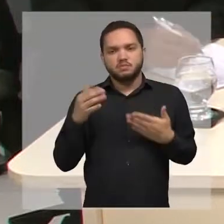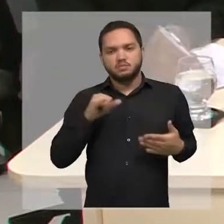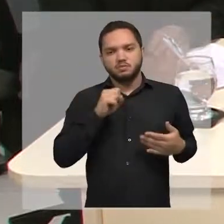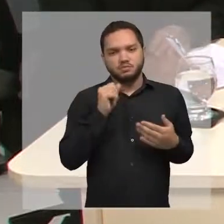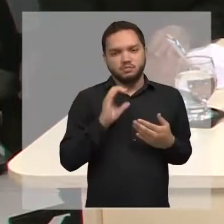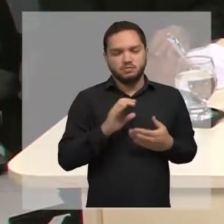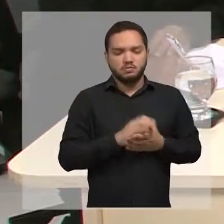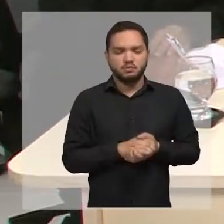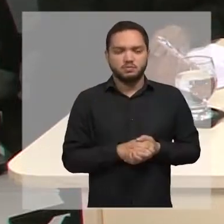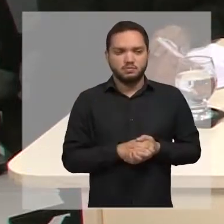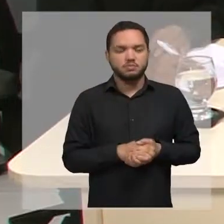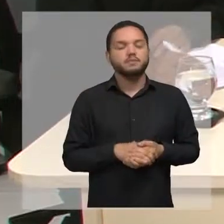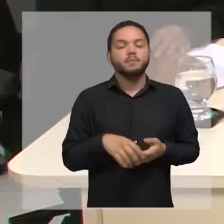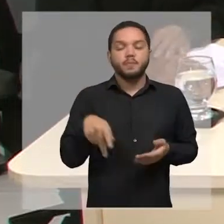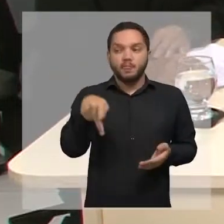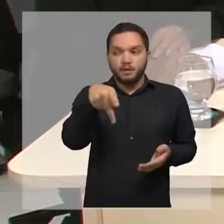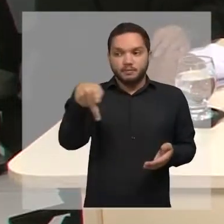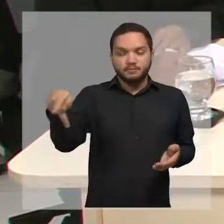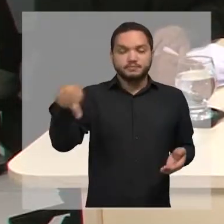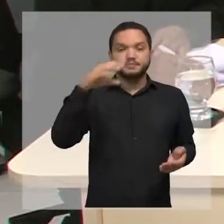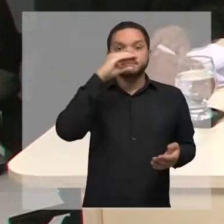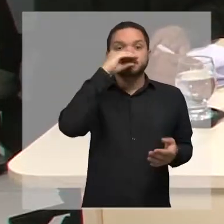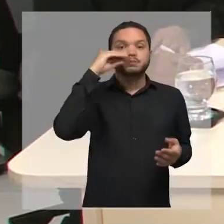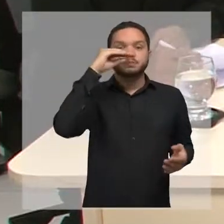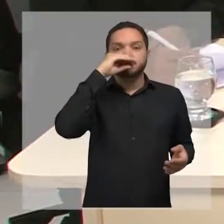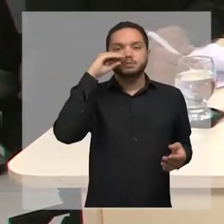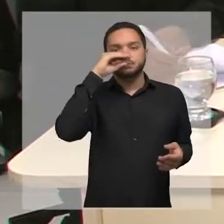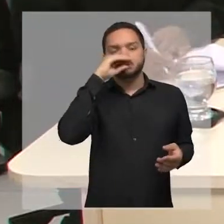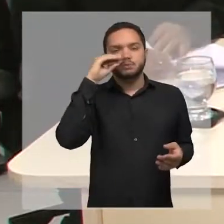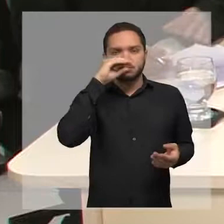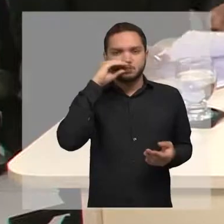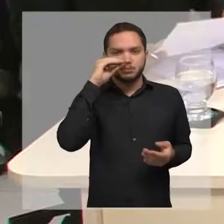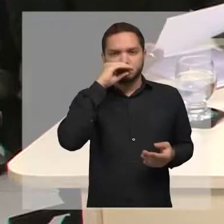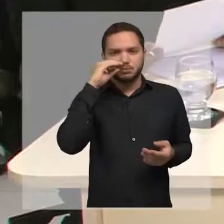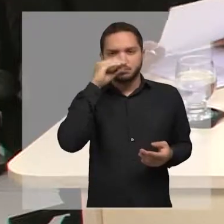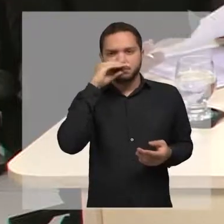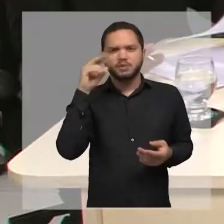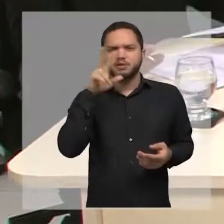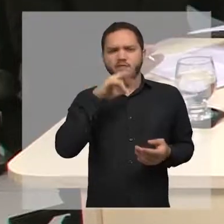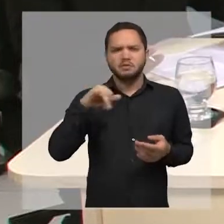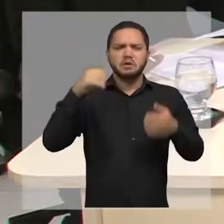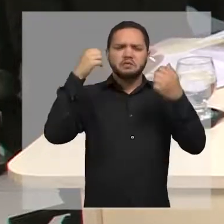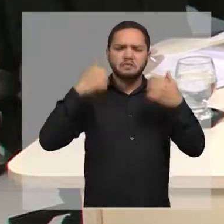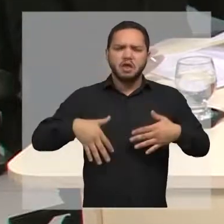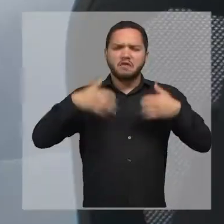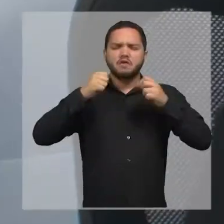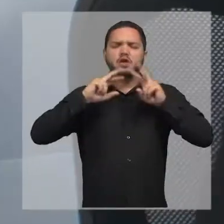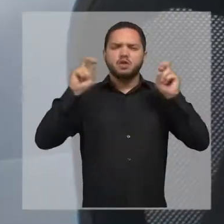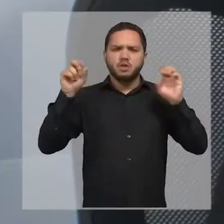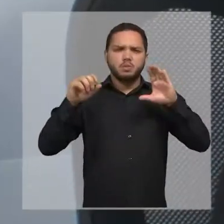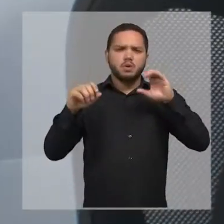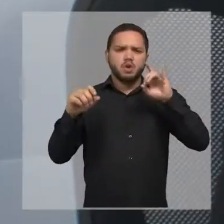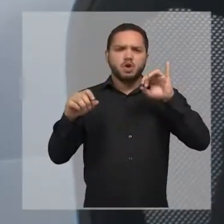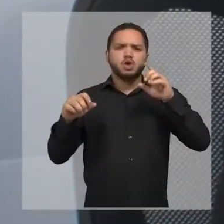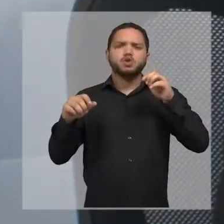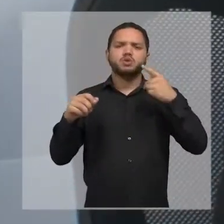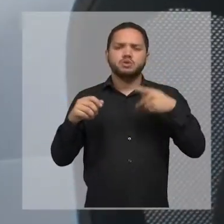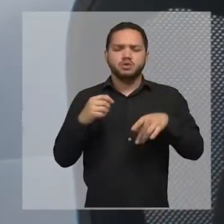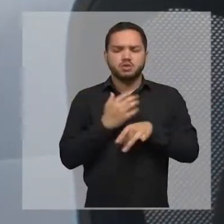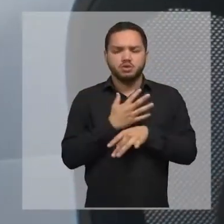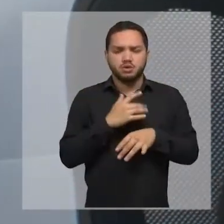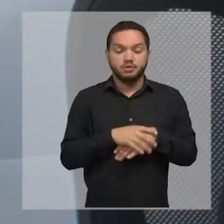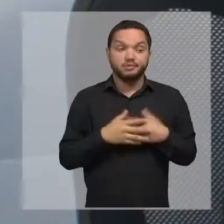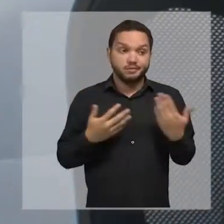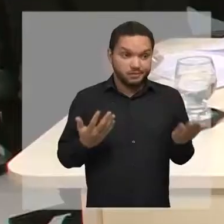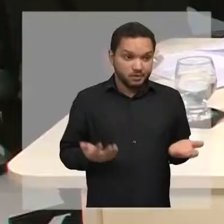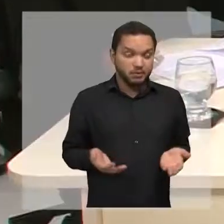trazer aqui o doutor Isaac. O Antônio Henrique, na minha avaliação, dará uma ênfase muito grande a essa discussão do Código da Cidade, né, Isaac? O vereador Antônio